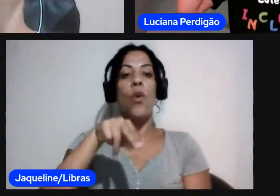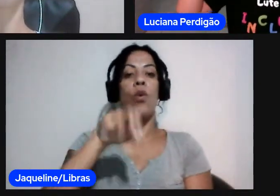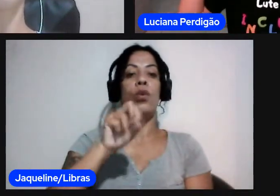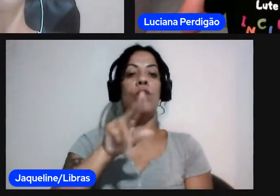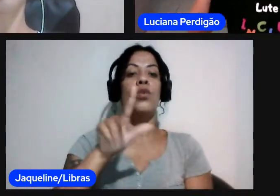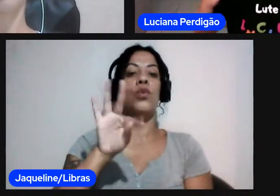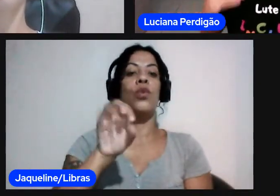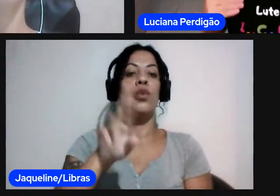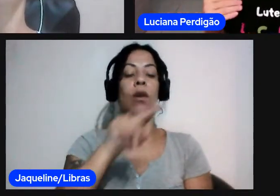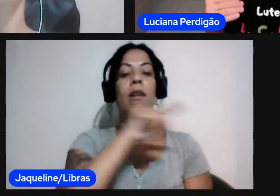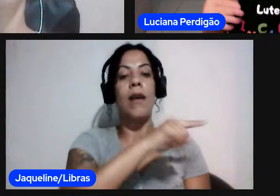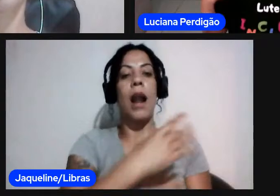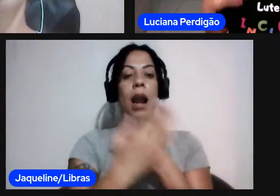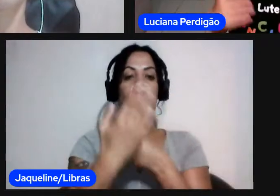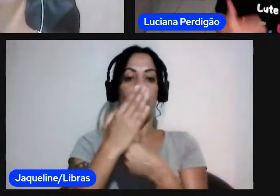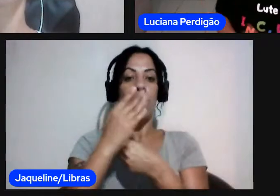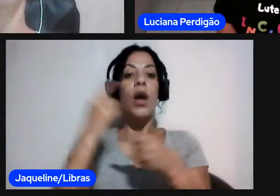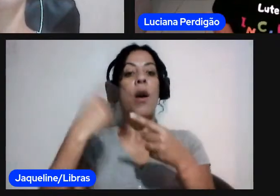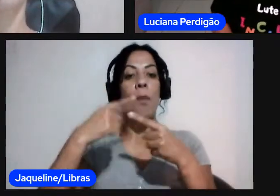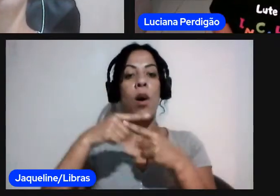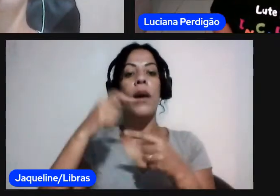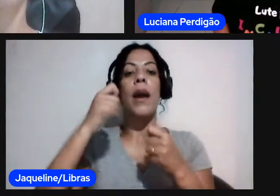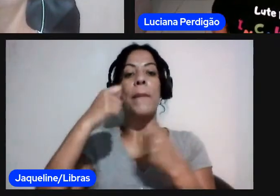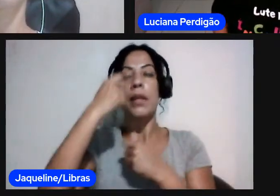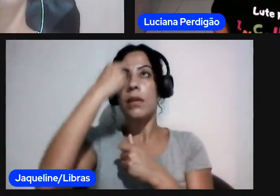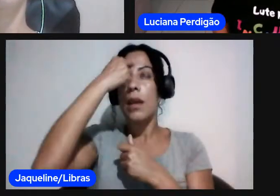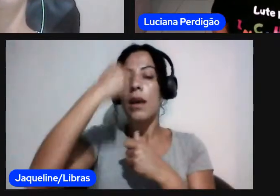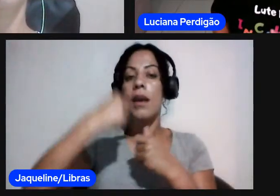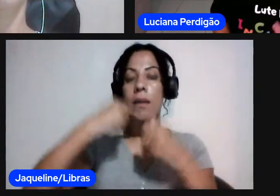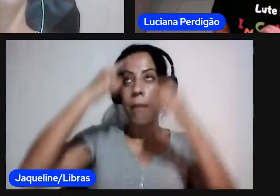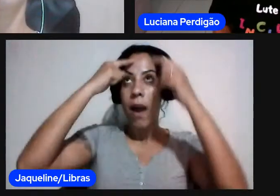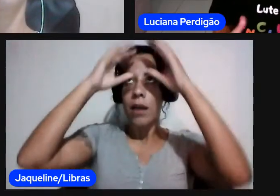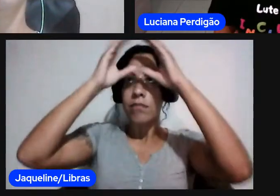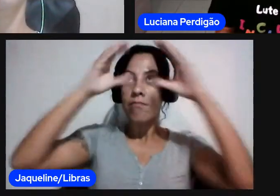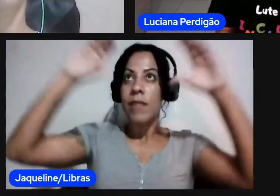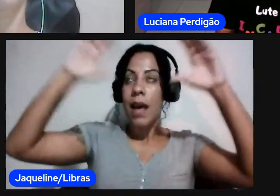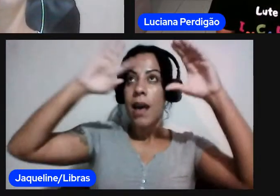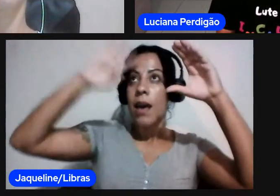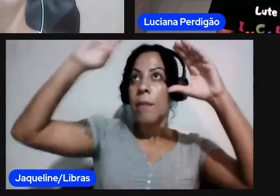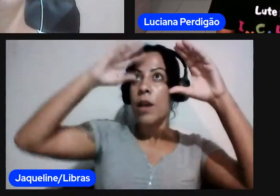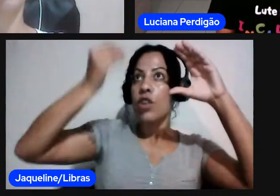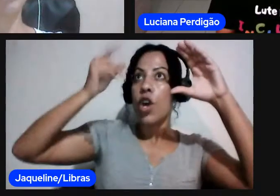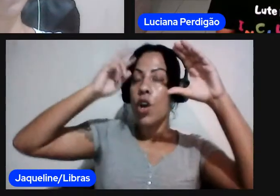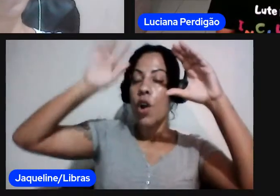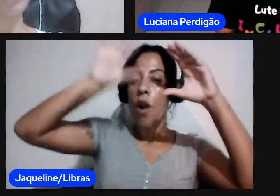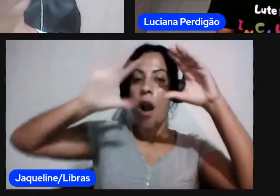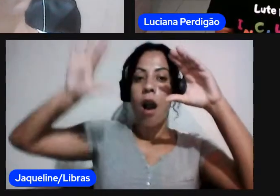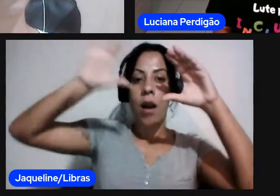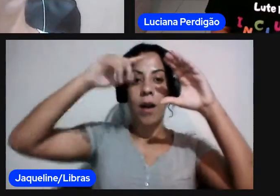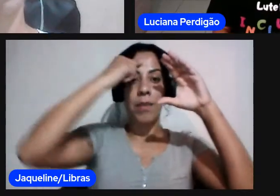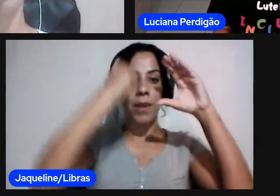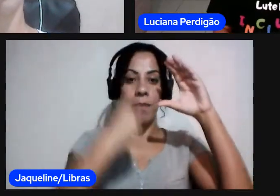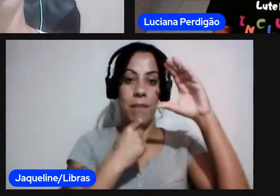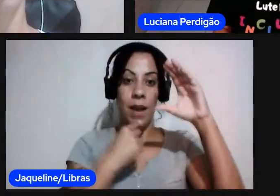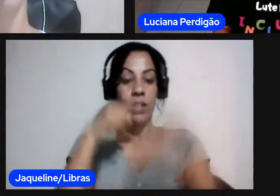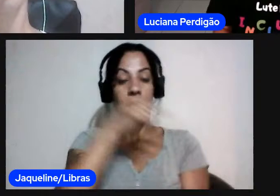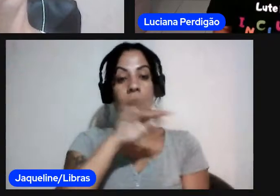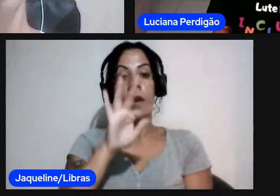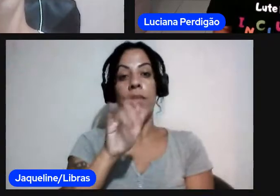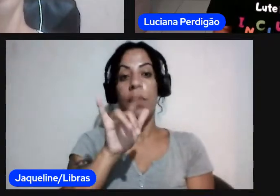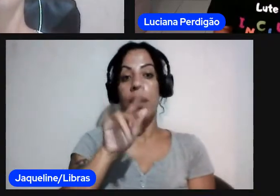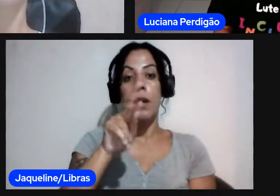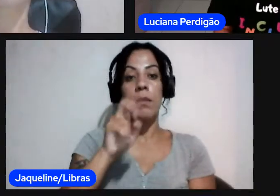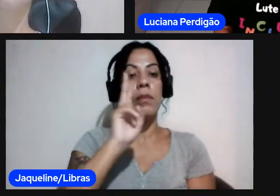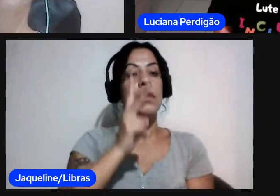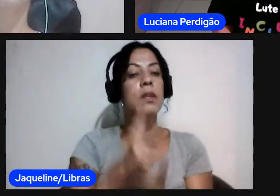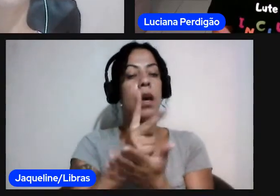essa imagem, né, visualmente na cabeça dele. O Felipe fala muito da construção em